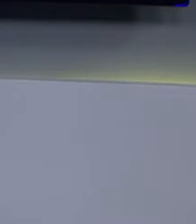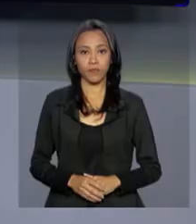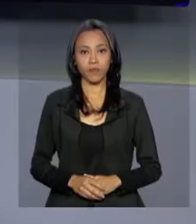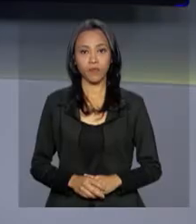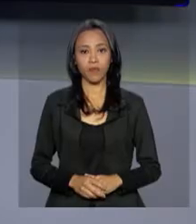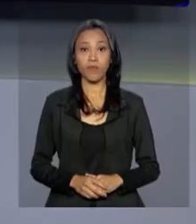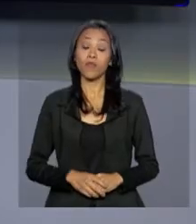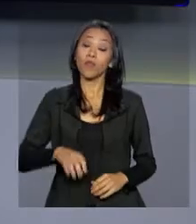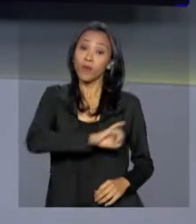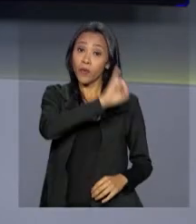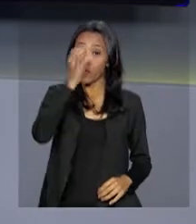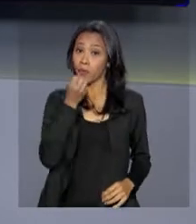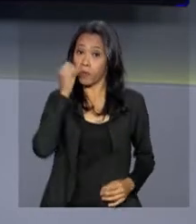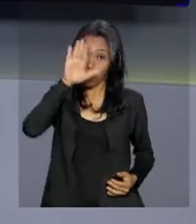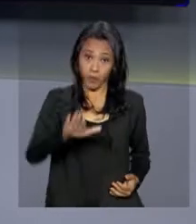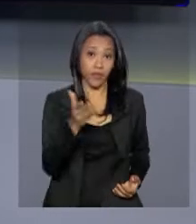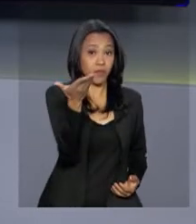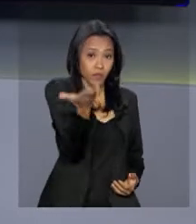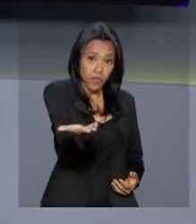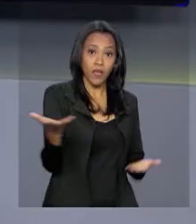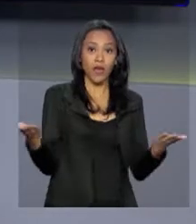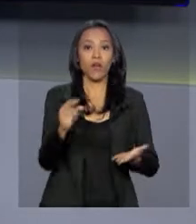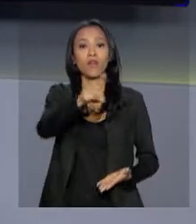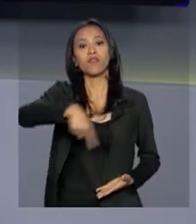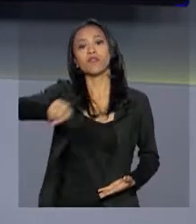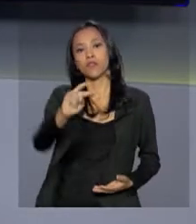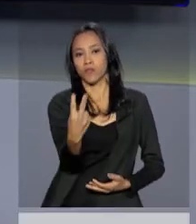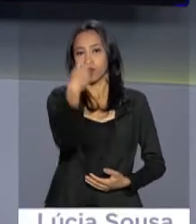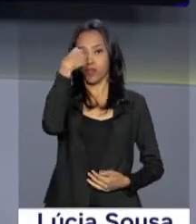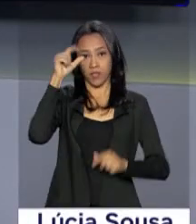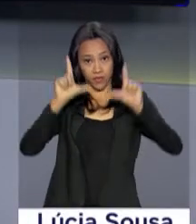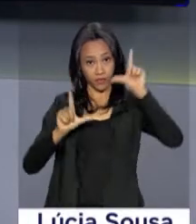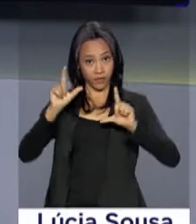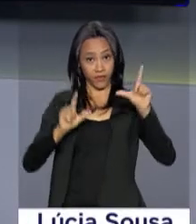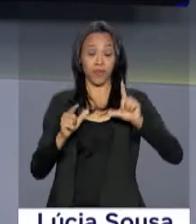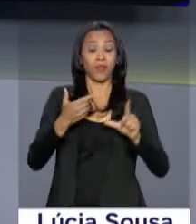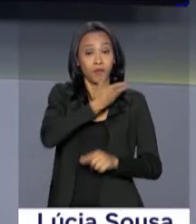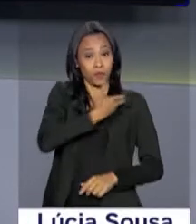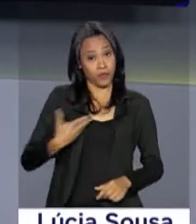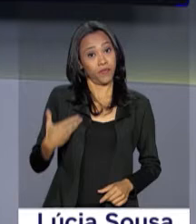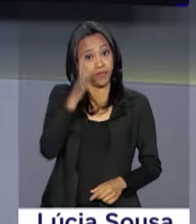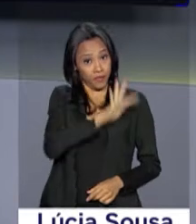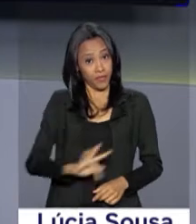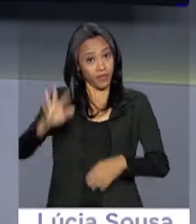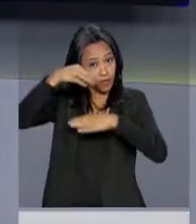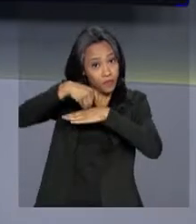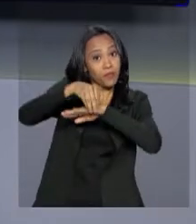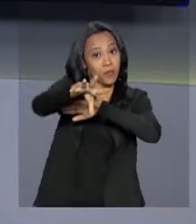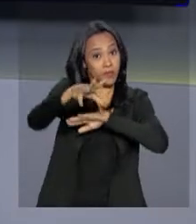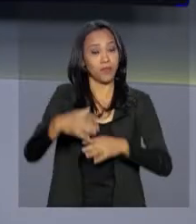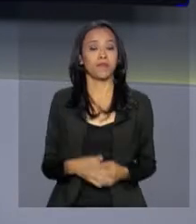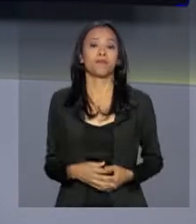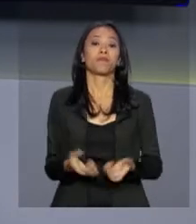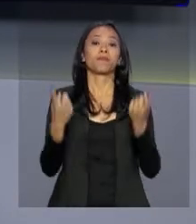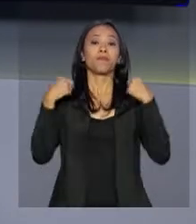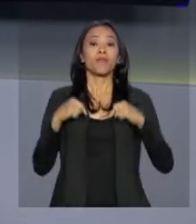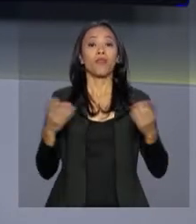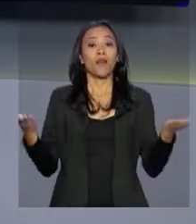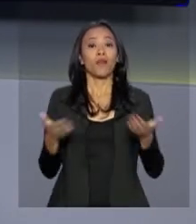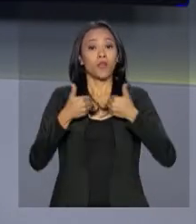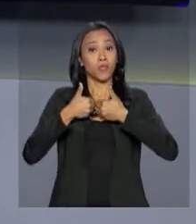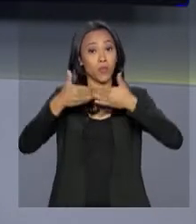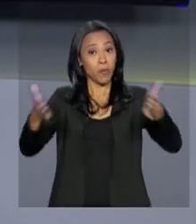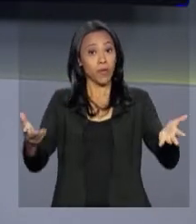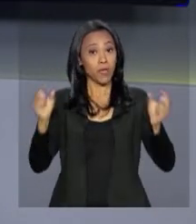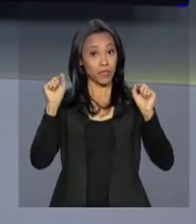olá boa tarde pra você acompanha agora as notícias do governo federal aqui no repórter nbr a gente começa a edição com